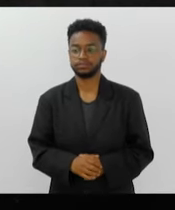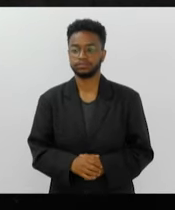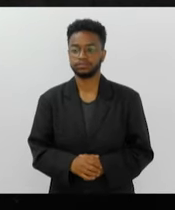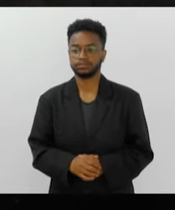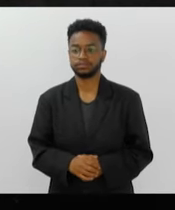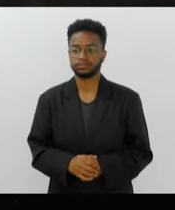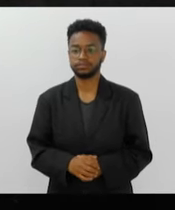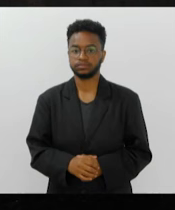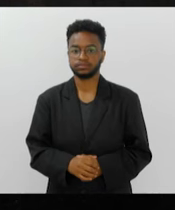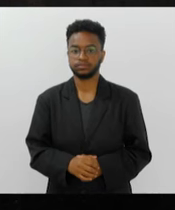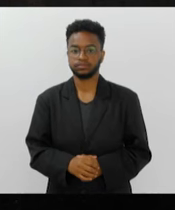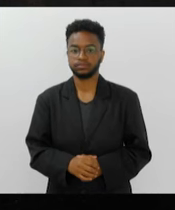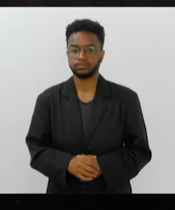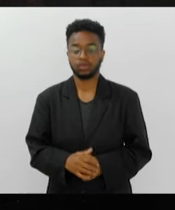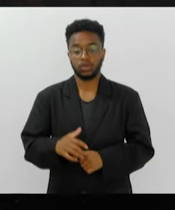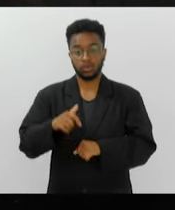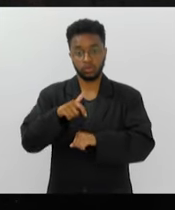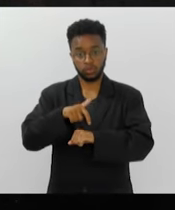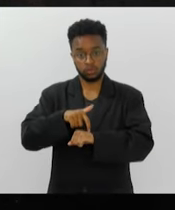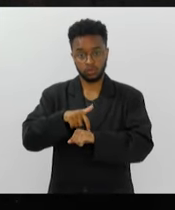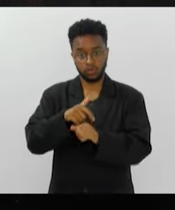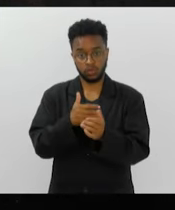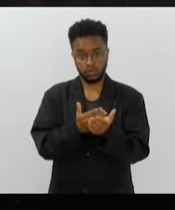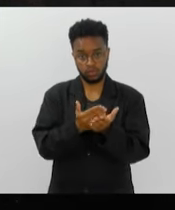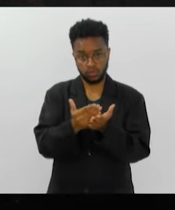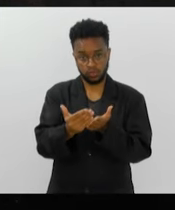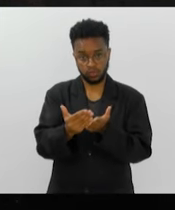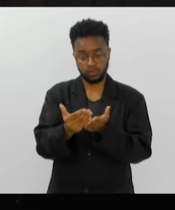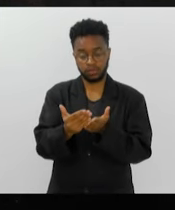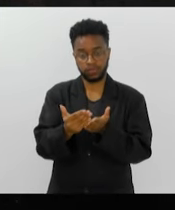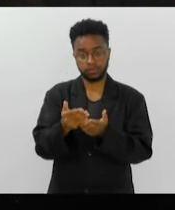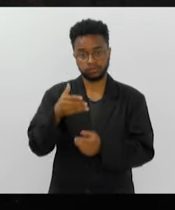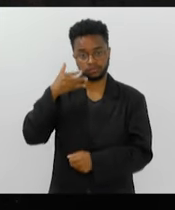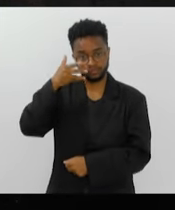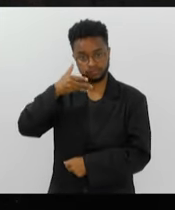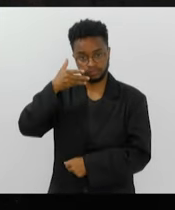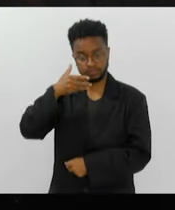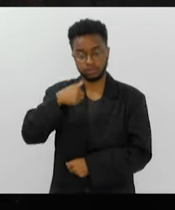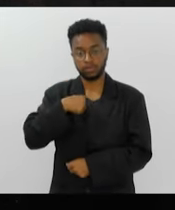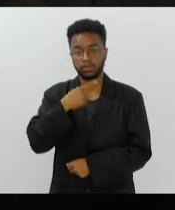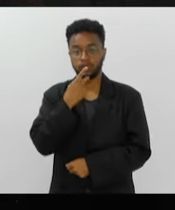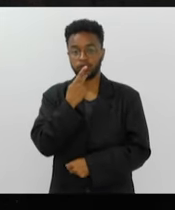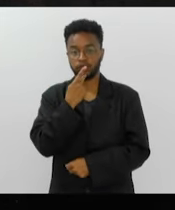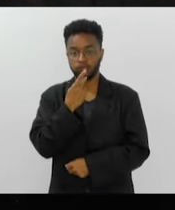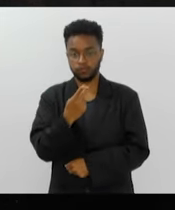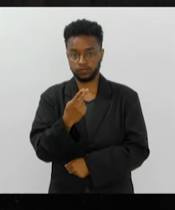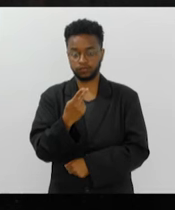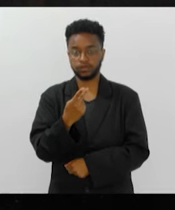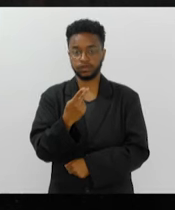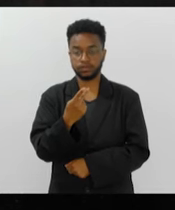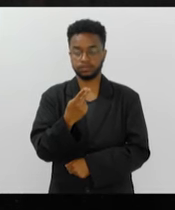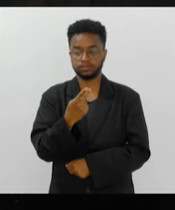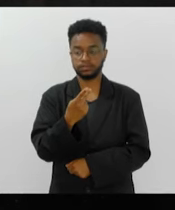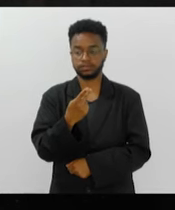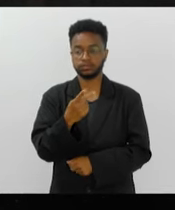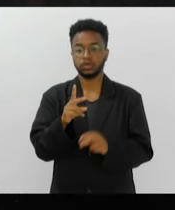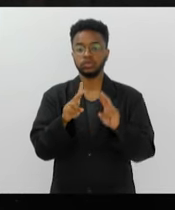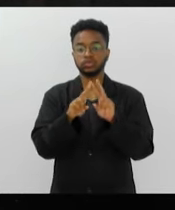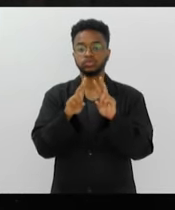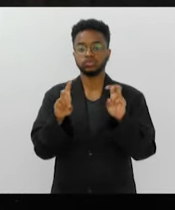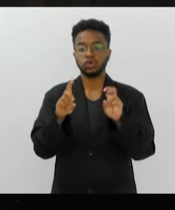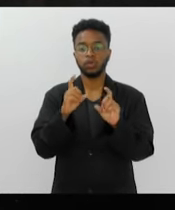no expediente Inicial Eu fiz menção esse grande